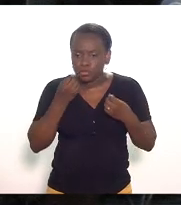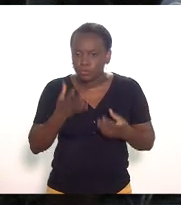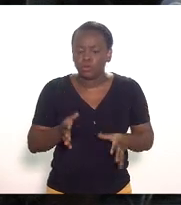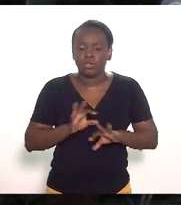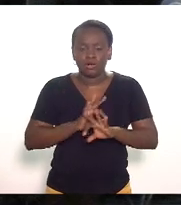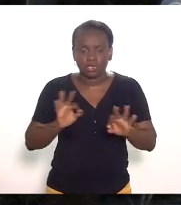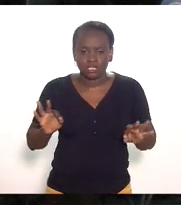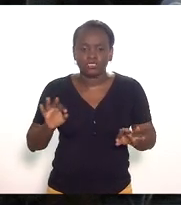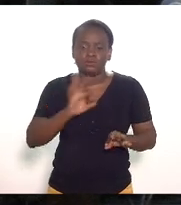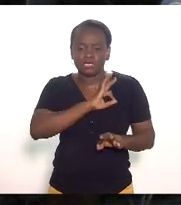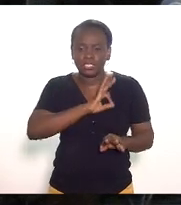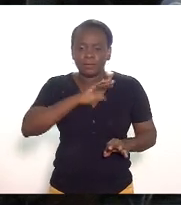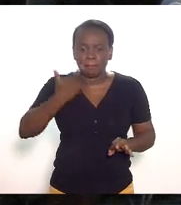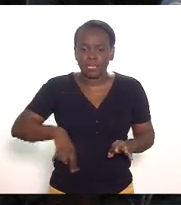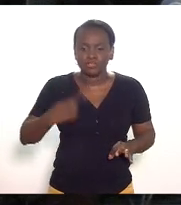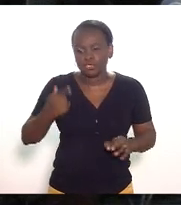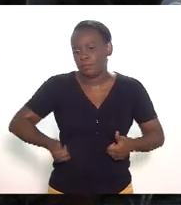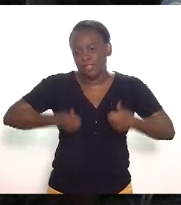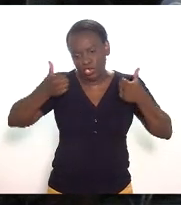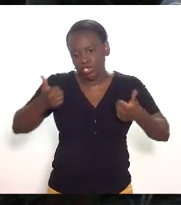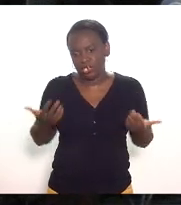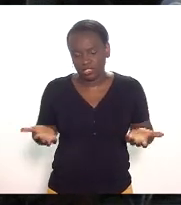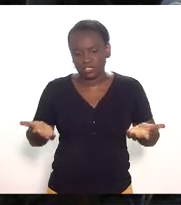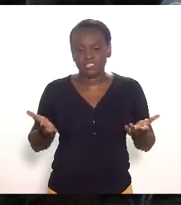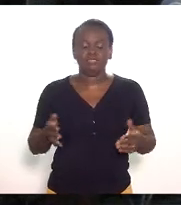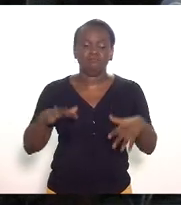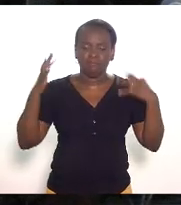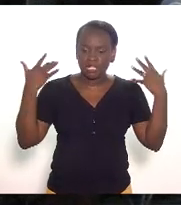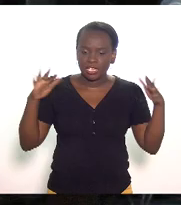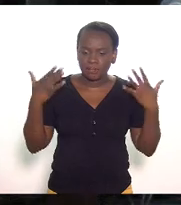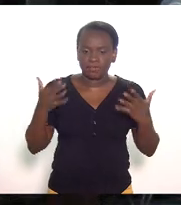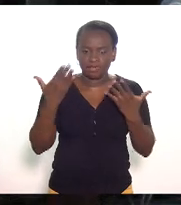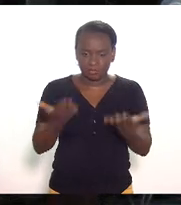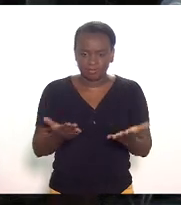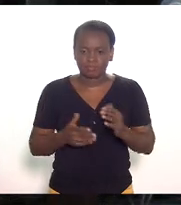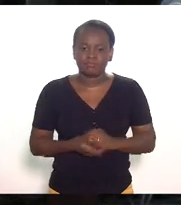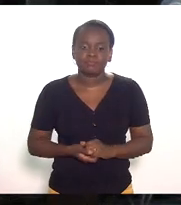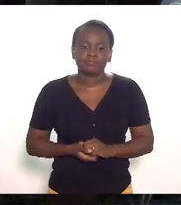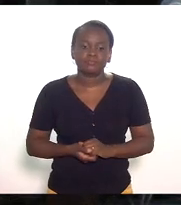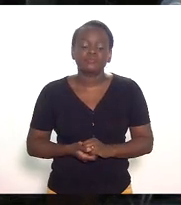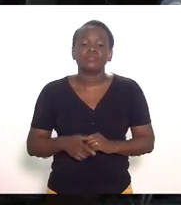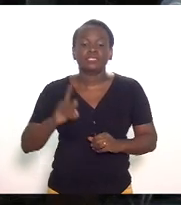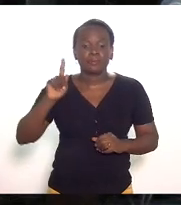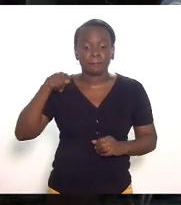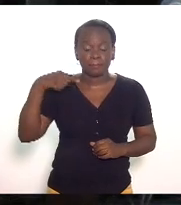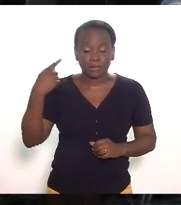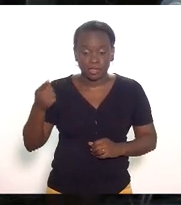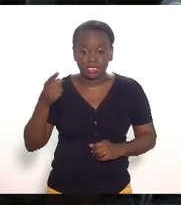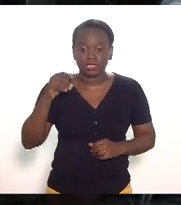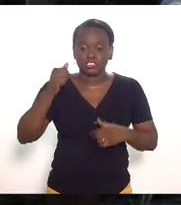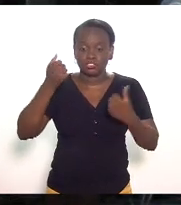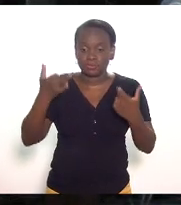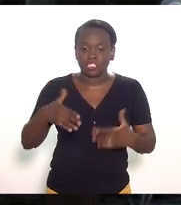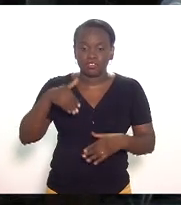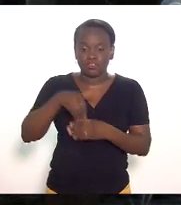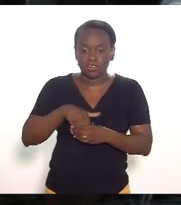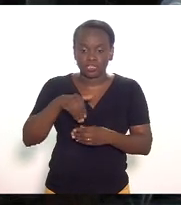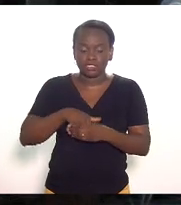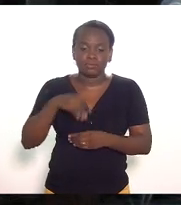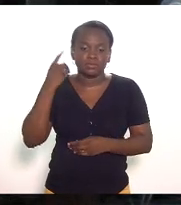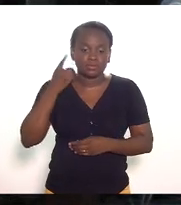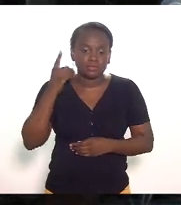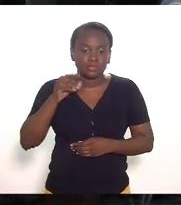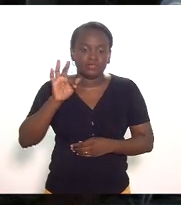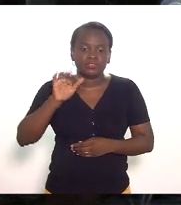a delegacia muito melhor. Parabéns a Vossa Excelência. Próximo para a declaração de voto é